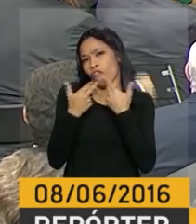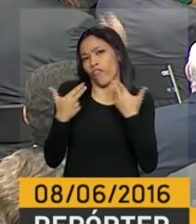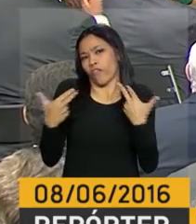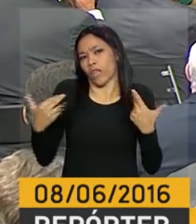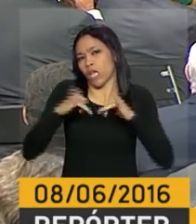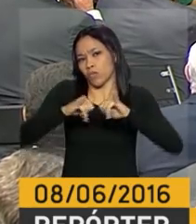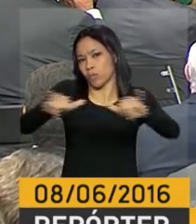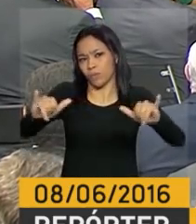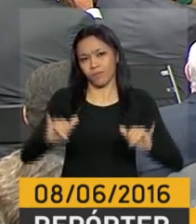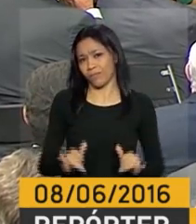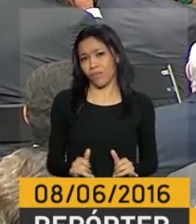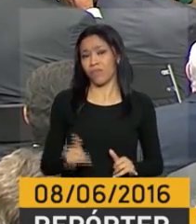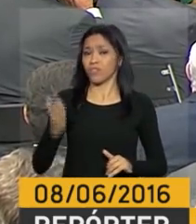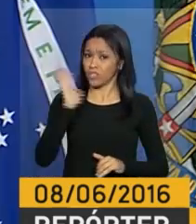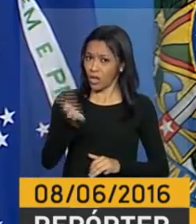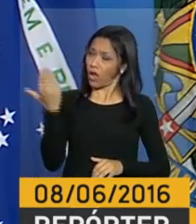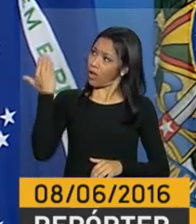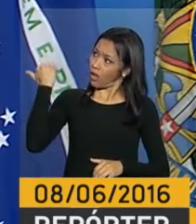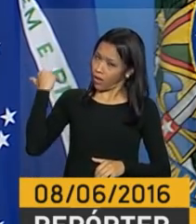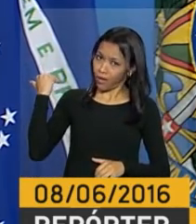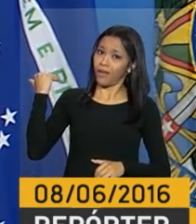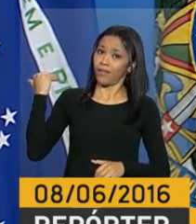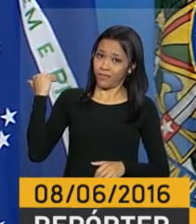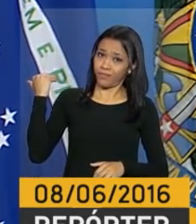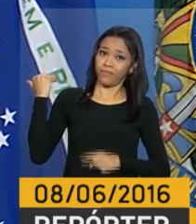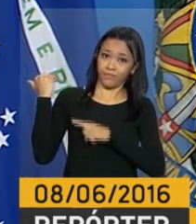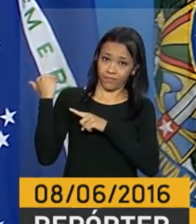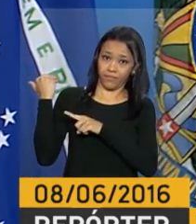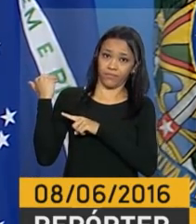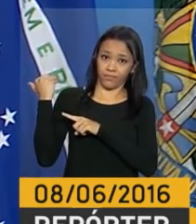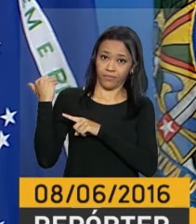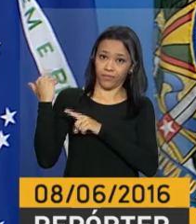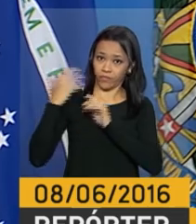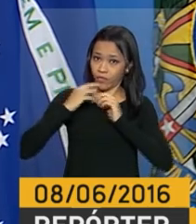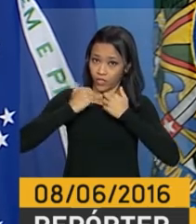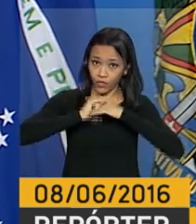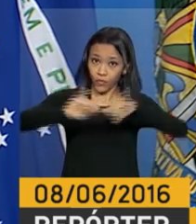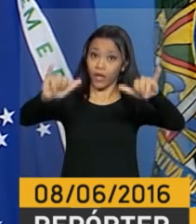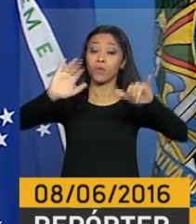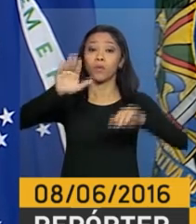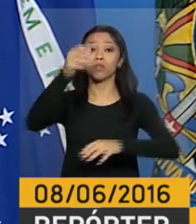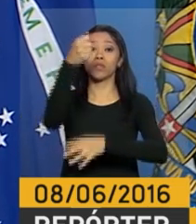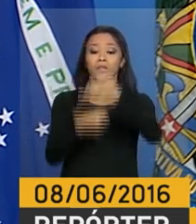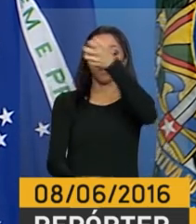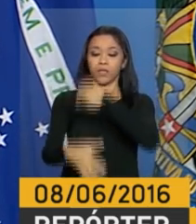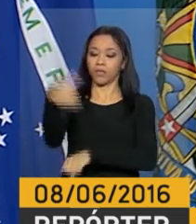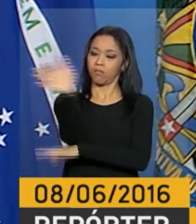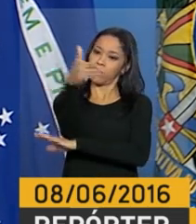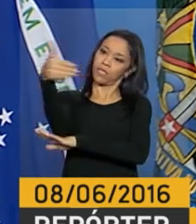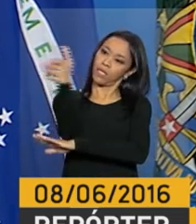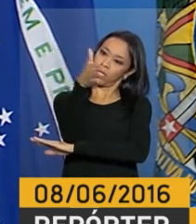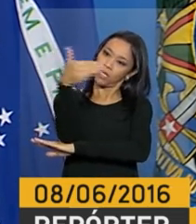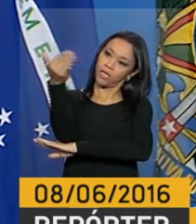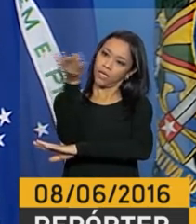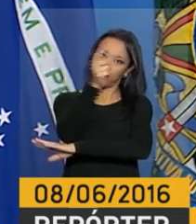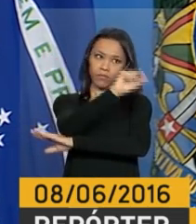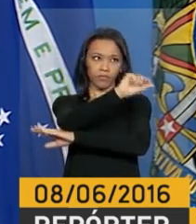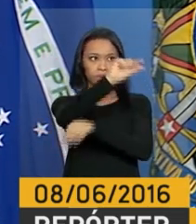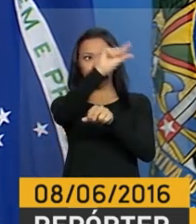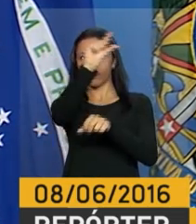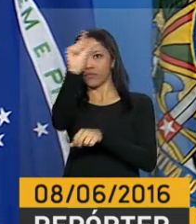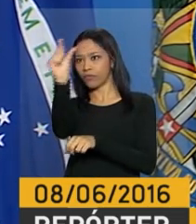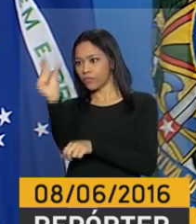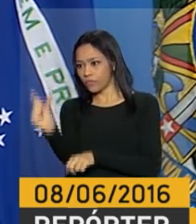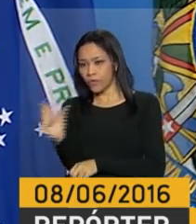novidade foi feita lá atrás quando se inaugurou a a a a a a a bandeira brasileira não é então se você não